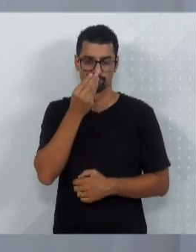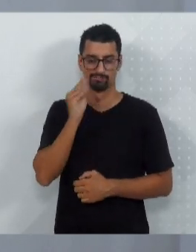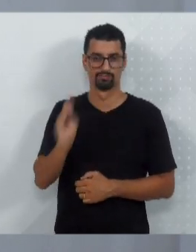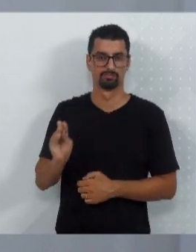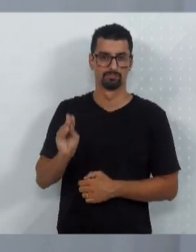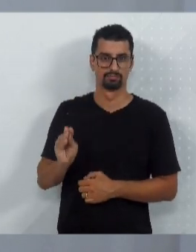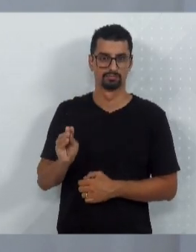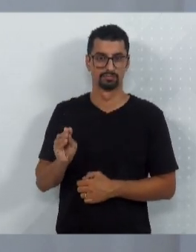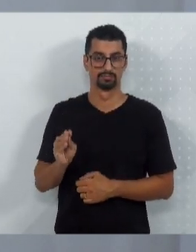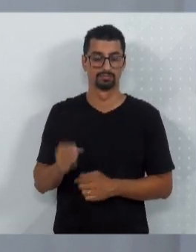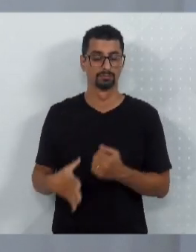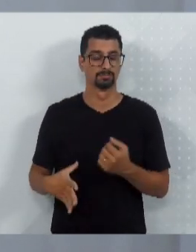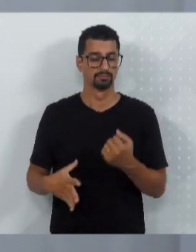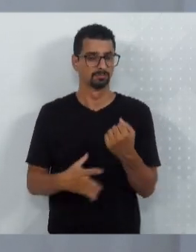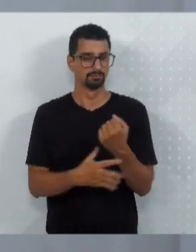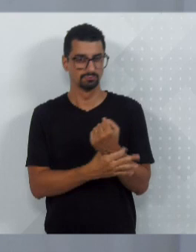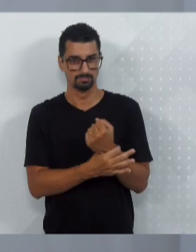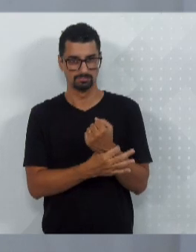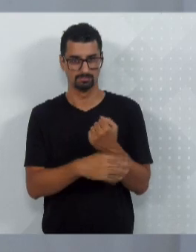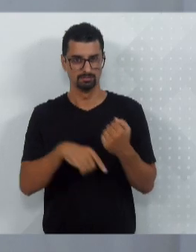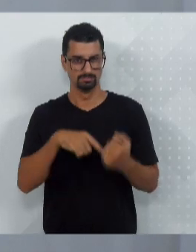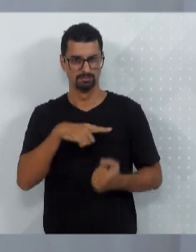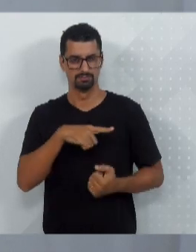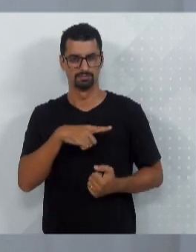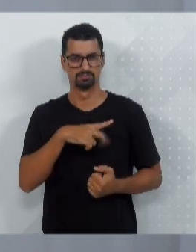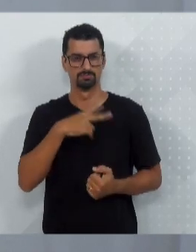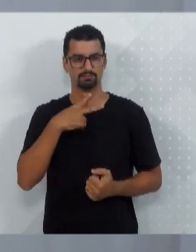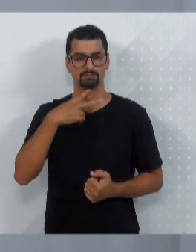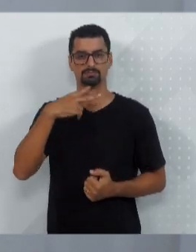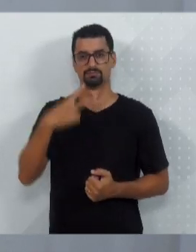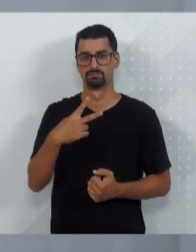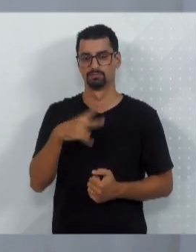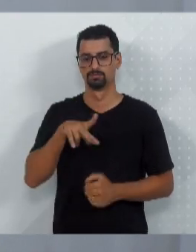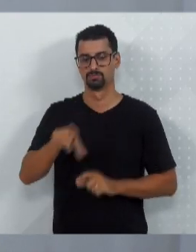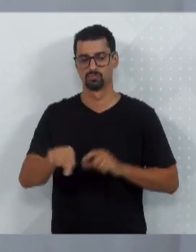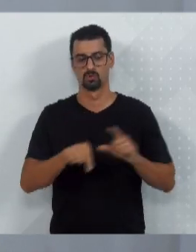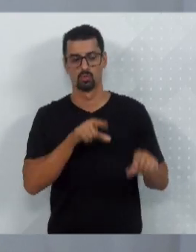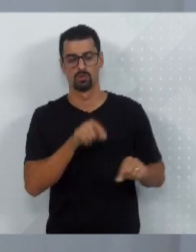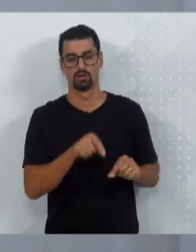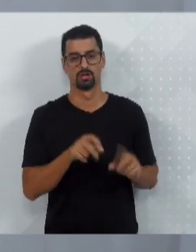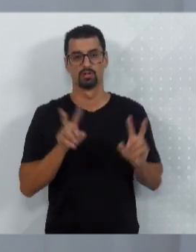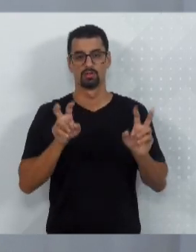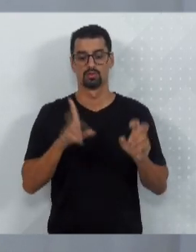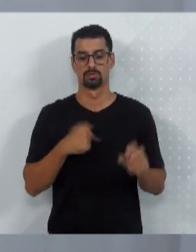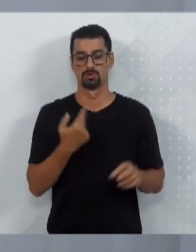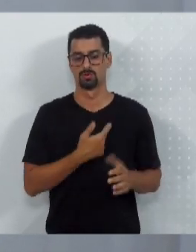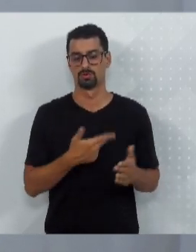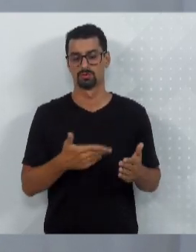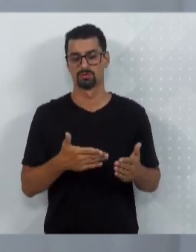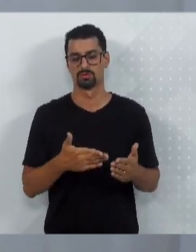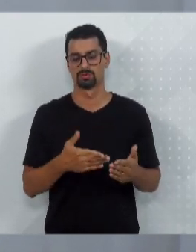que tenhamos voz nas decisões sobre nossas